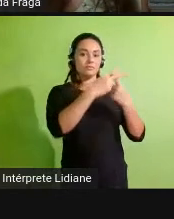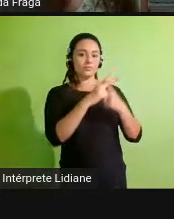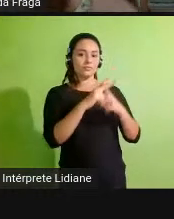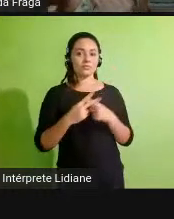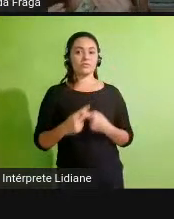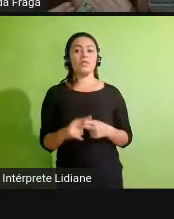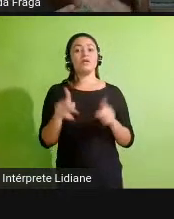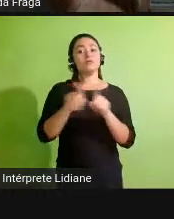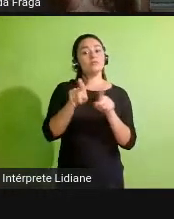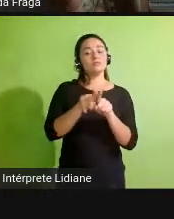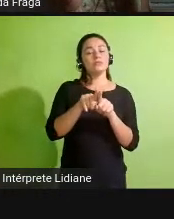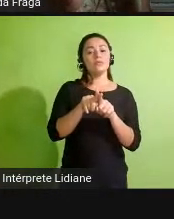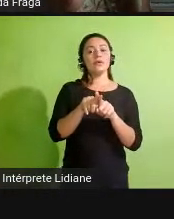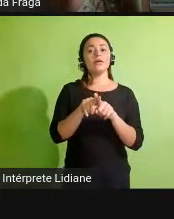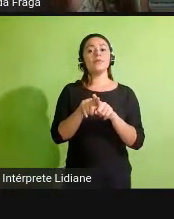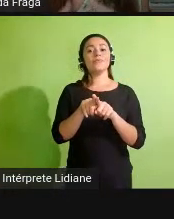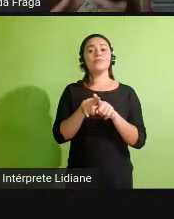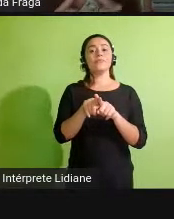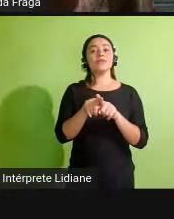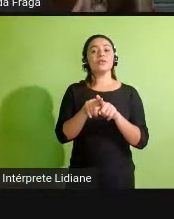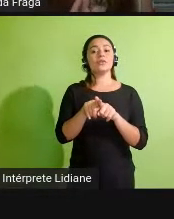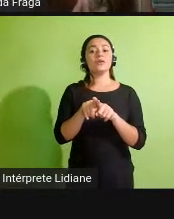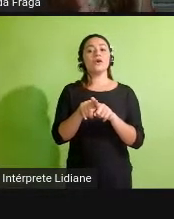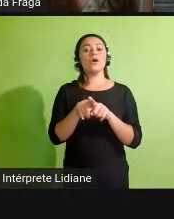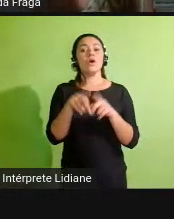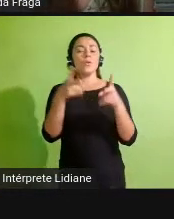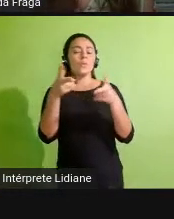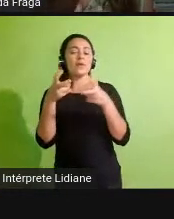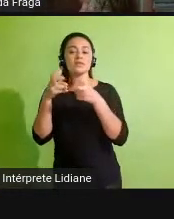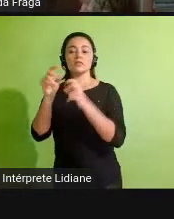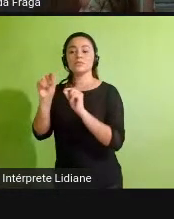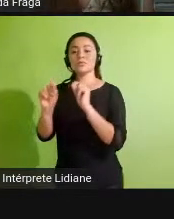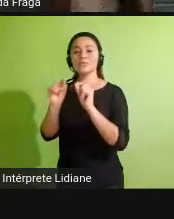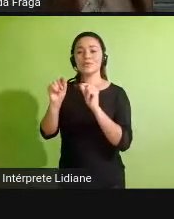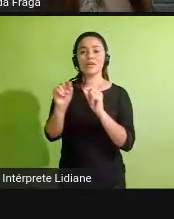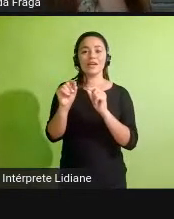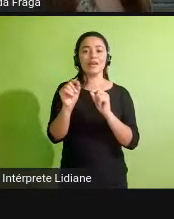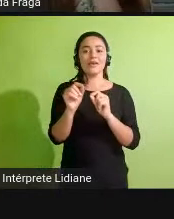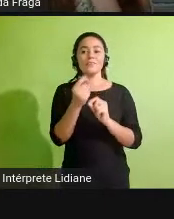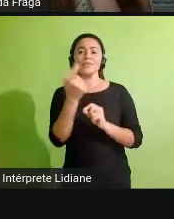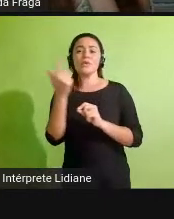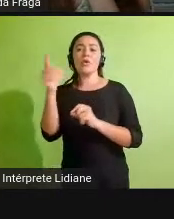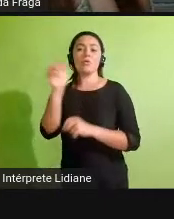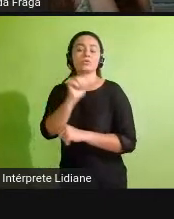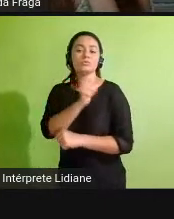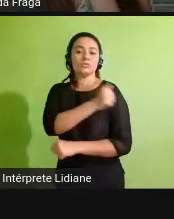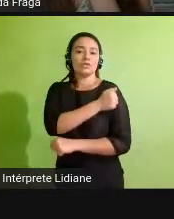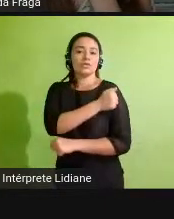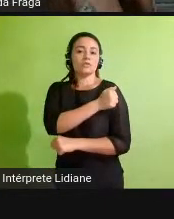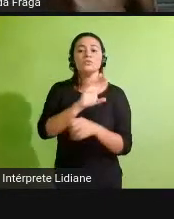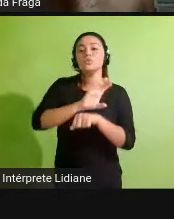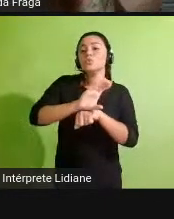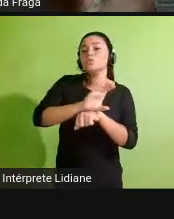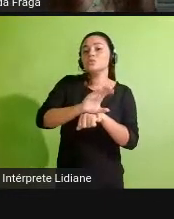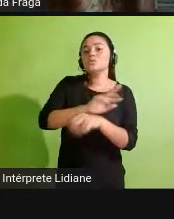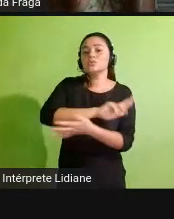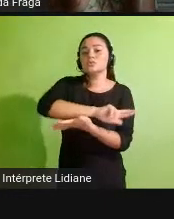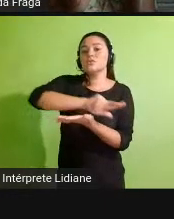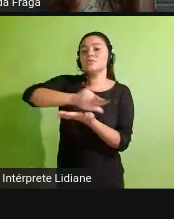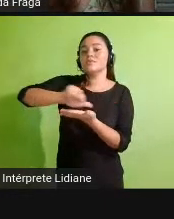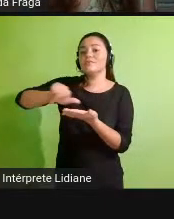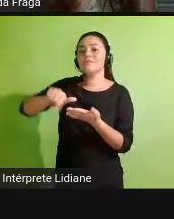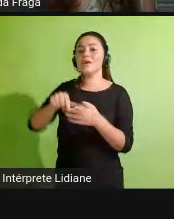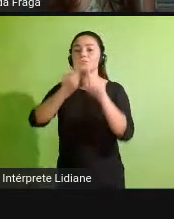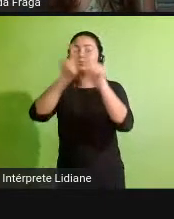dispositivos eletrônicos e dispositivos digitais. Essa é uma foto registrada na minha ida a campo, nos laboratórios, dos